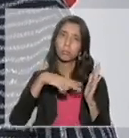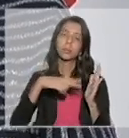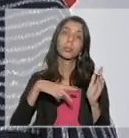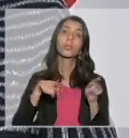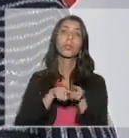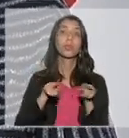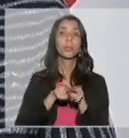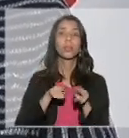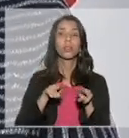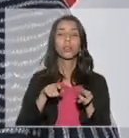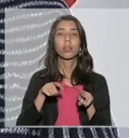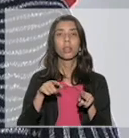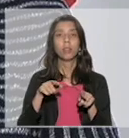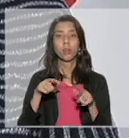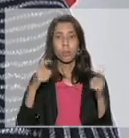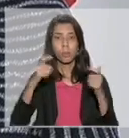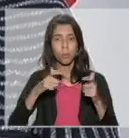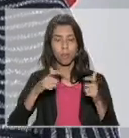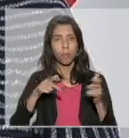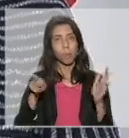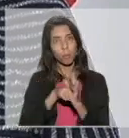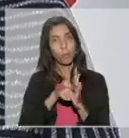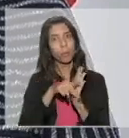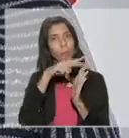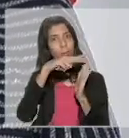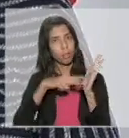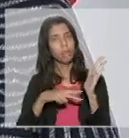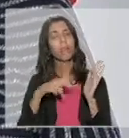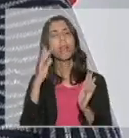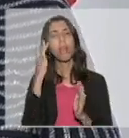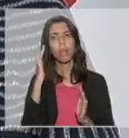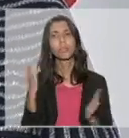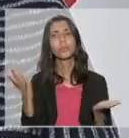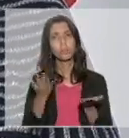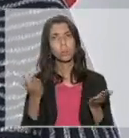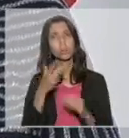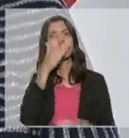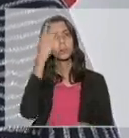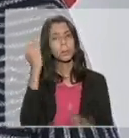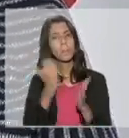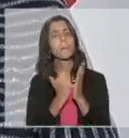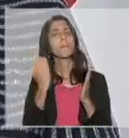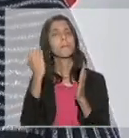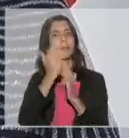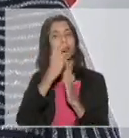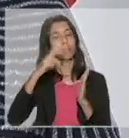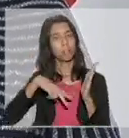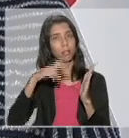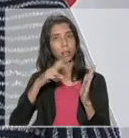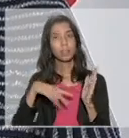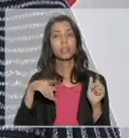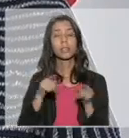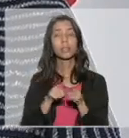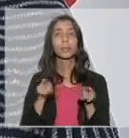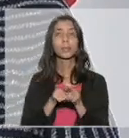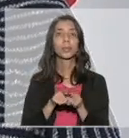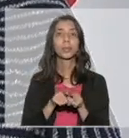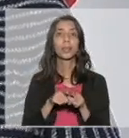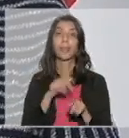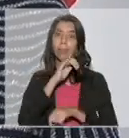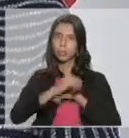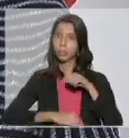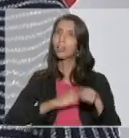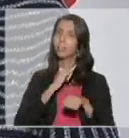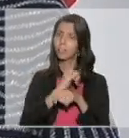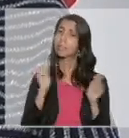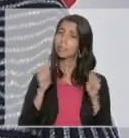com espaços de leitura. E eu acho que sim, que as pessoas estão lendo mais. Mesmo porque lê-se